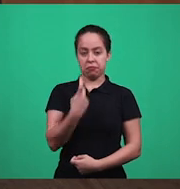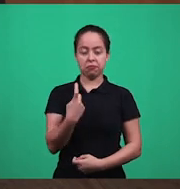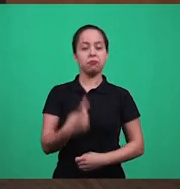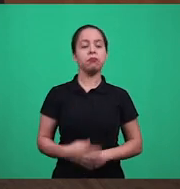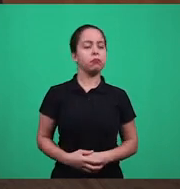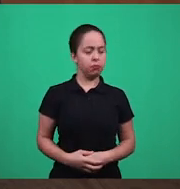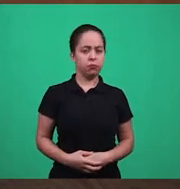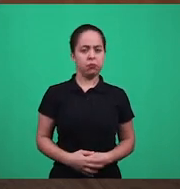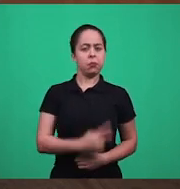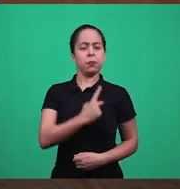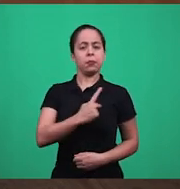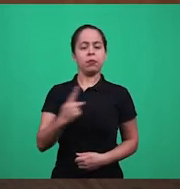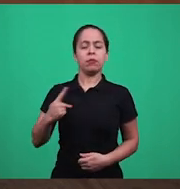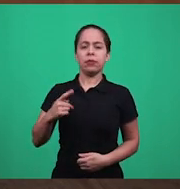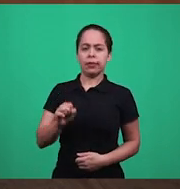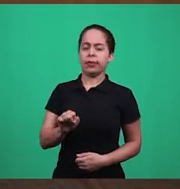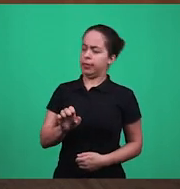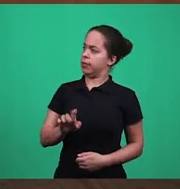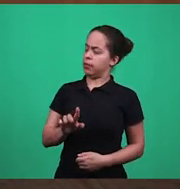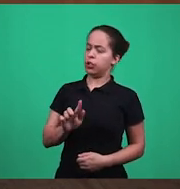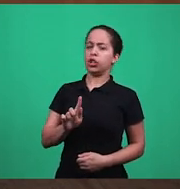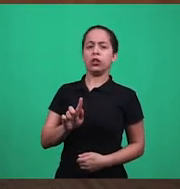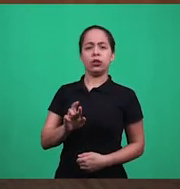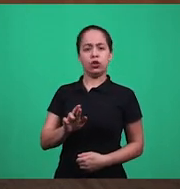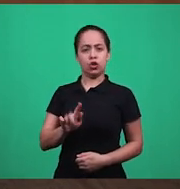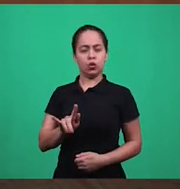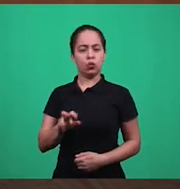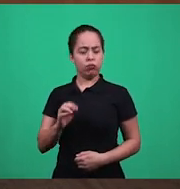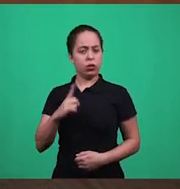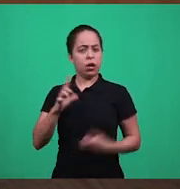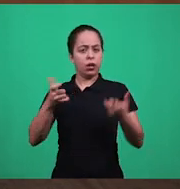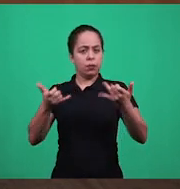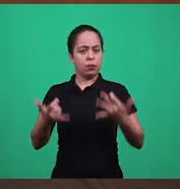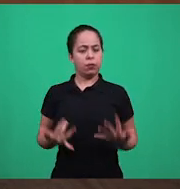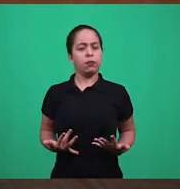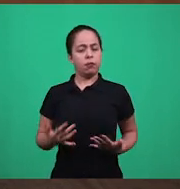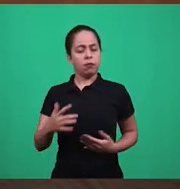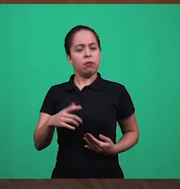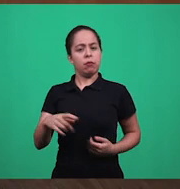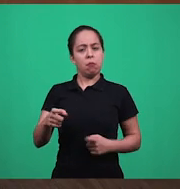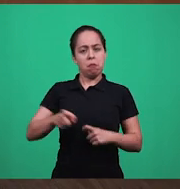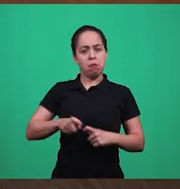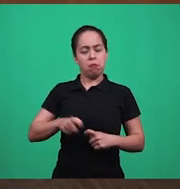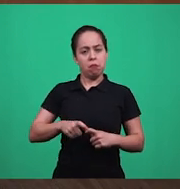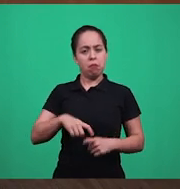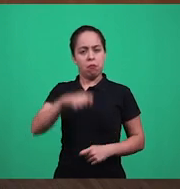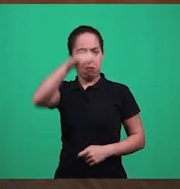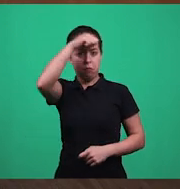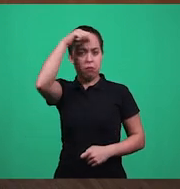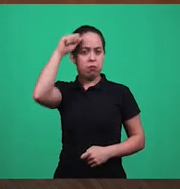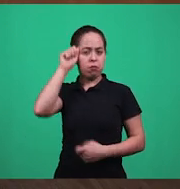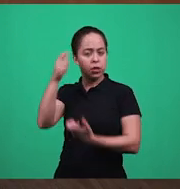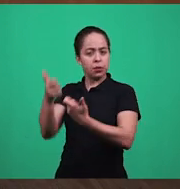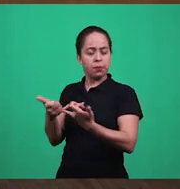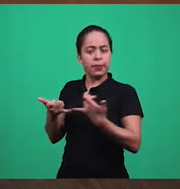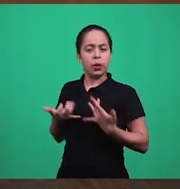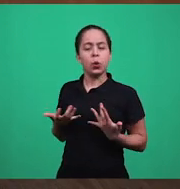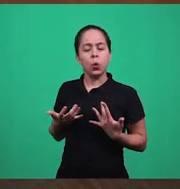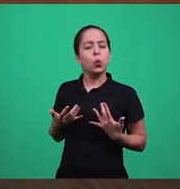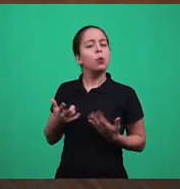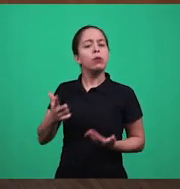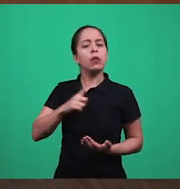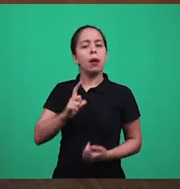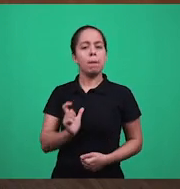interessante, Sérgio, a explicação do doutor Amadeu, que nos deu um melhor entendimento do